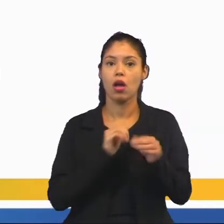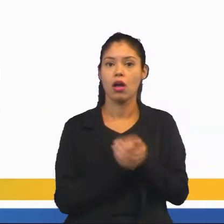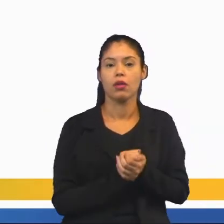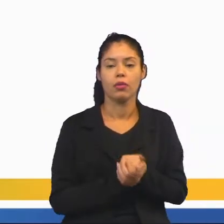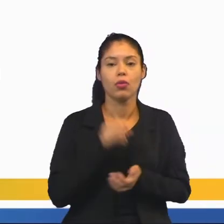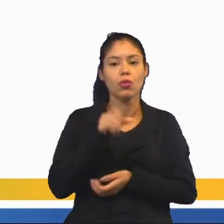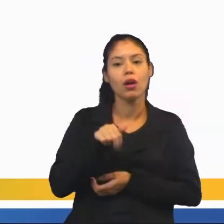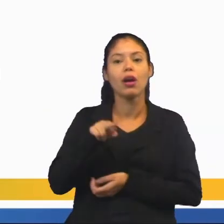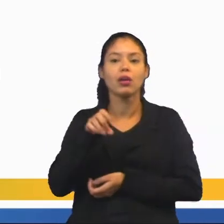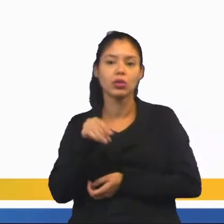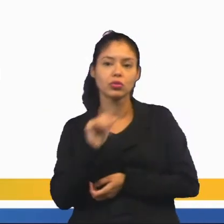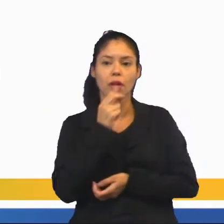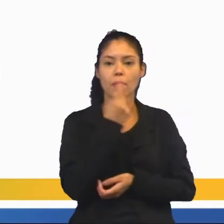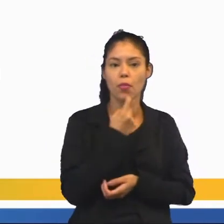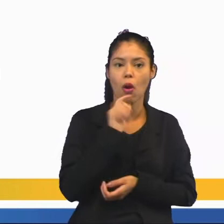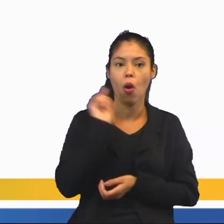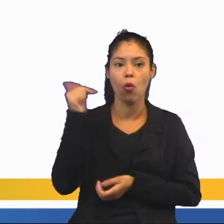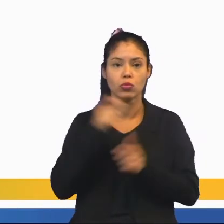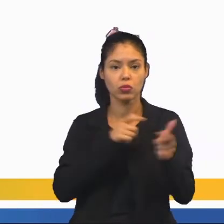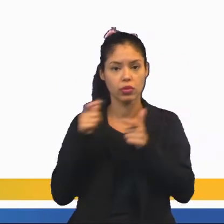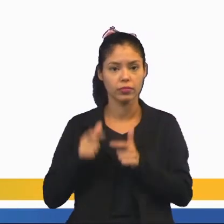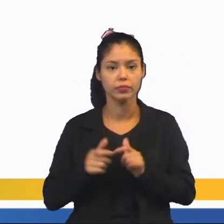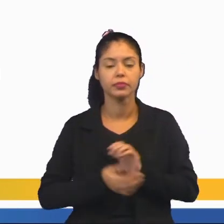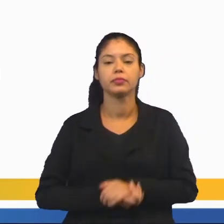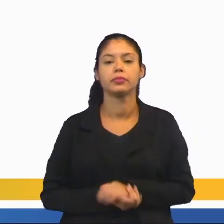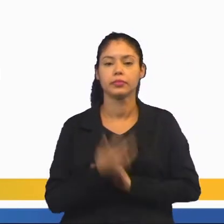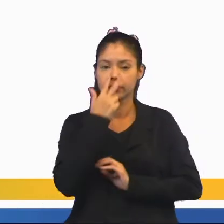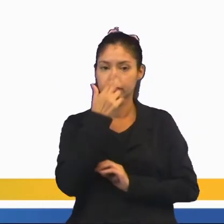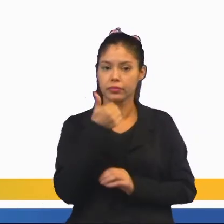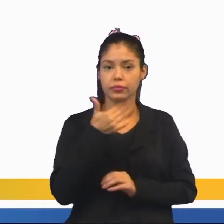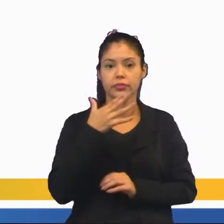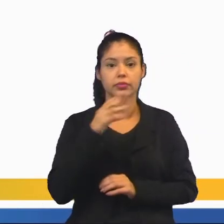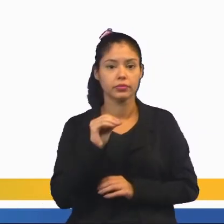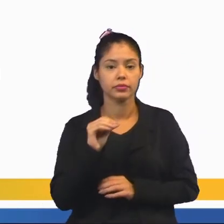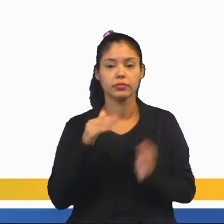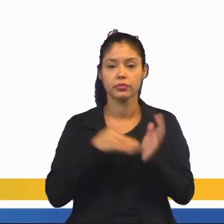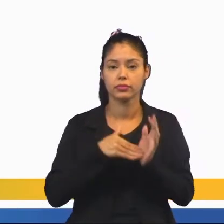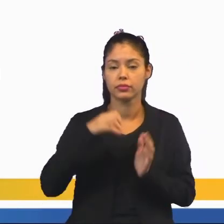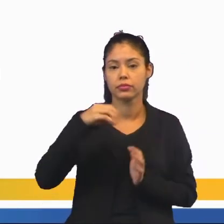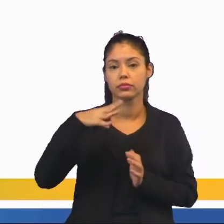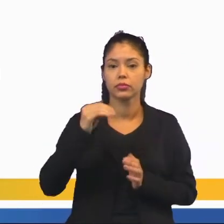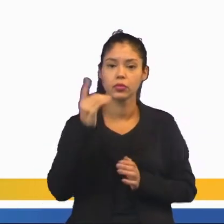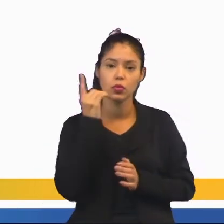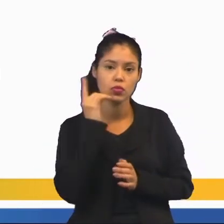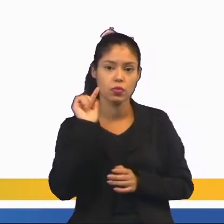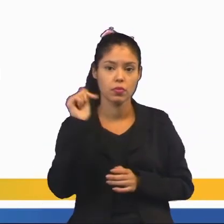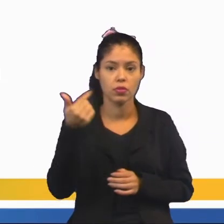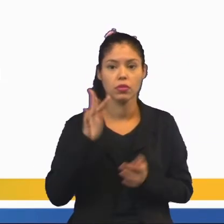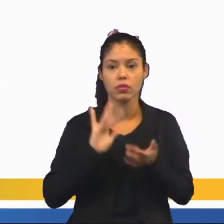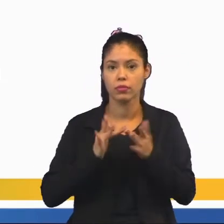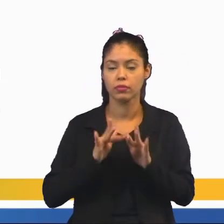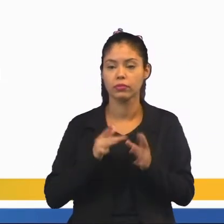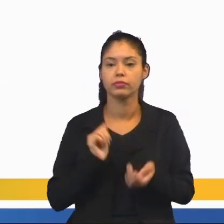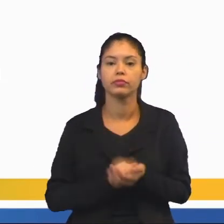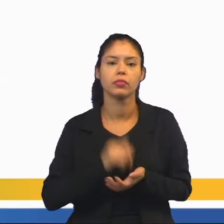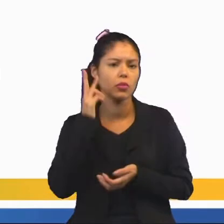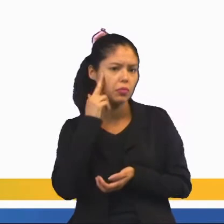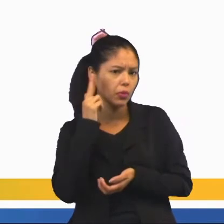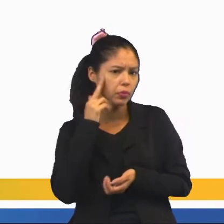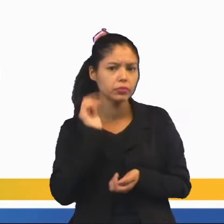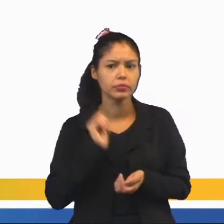na boca ou em outros locais da pele, aparecendo entre 10 a 90 dias após o